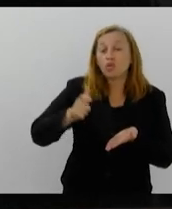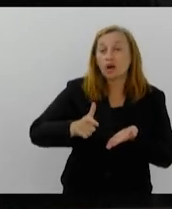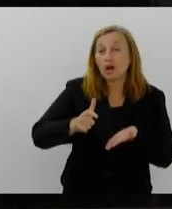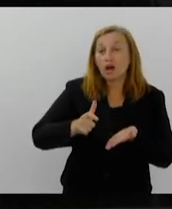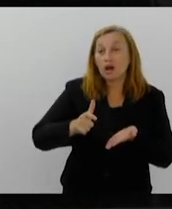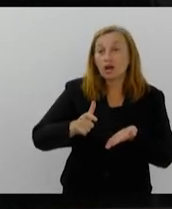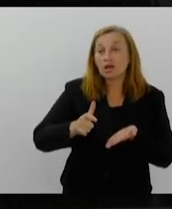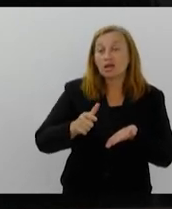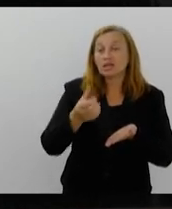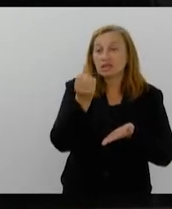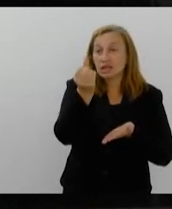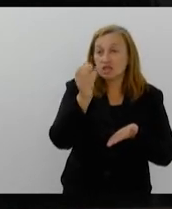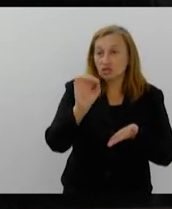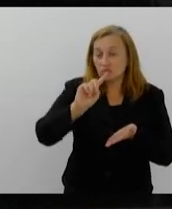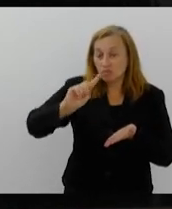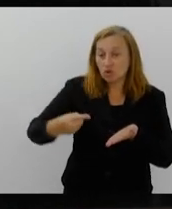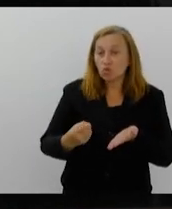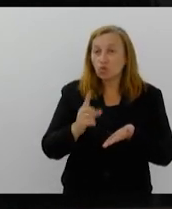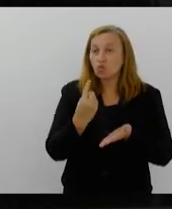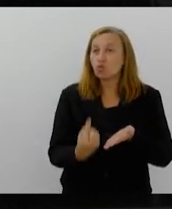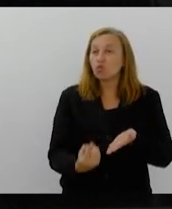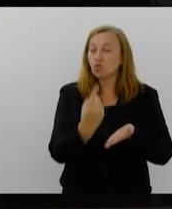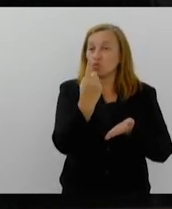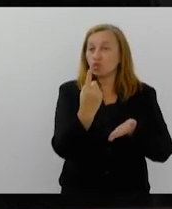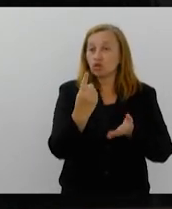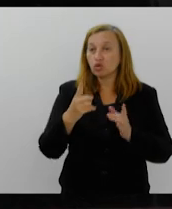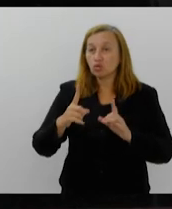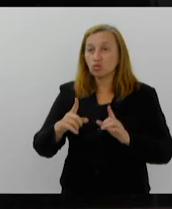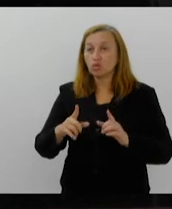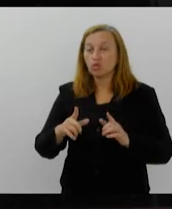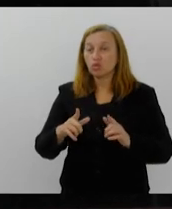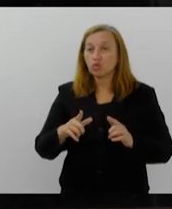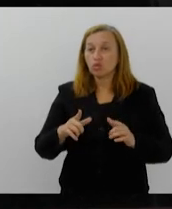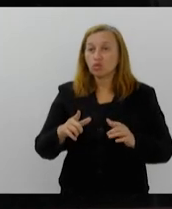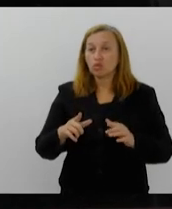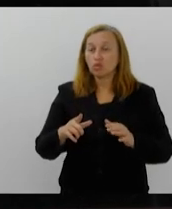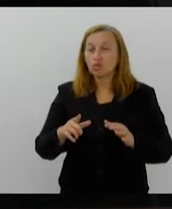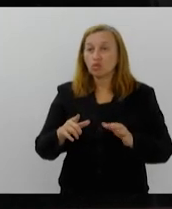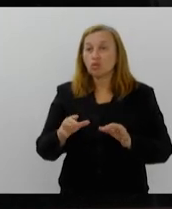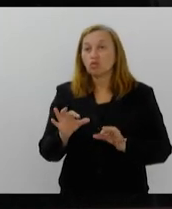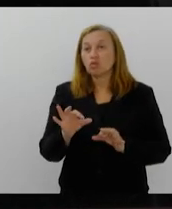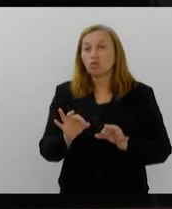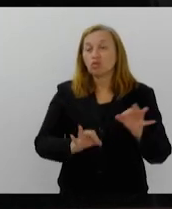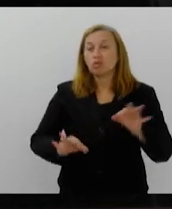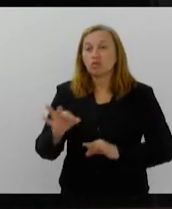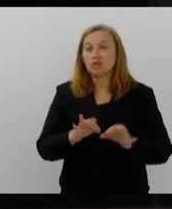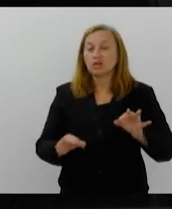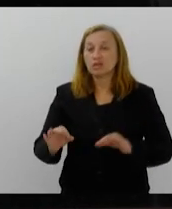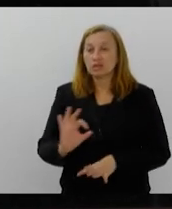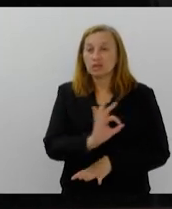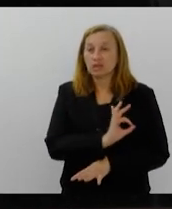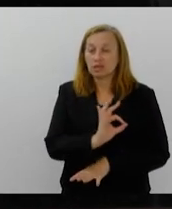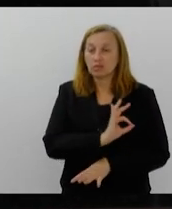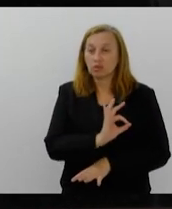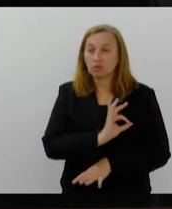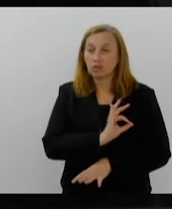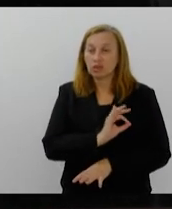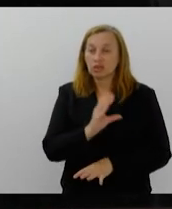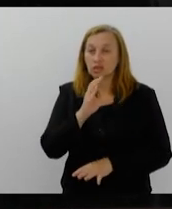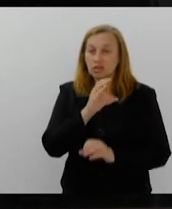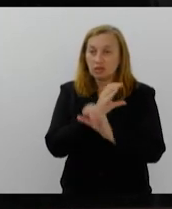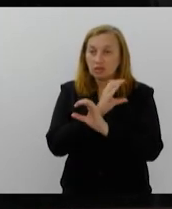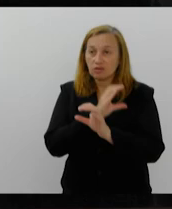mil uma única ação, um único programa da Secretaria de Polícia Civil e reduziria da